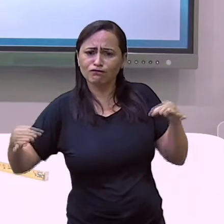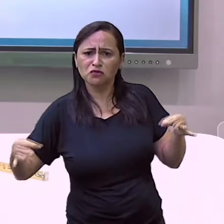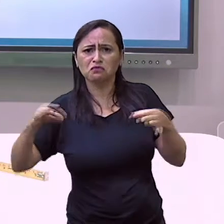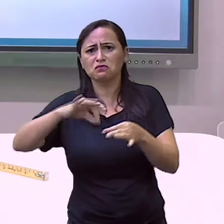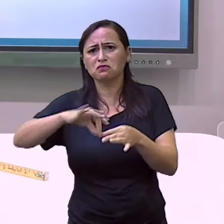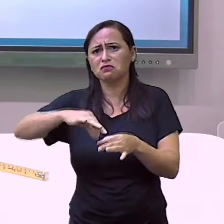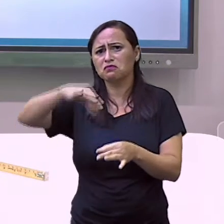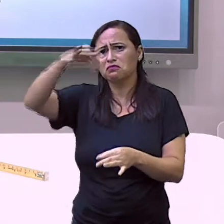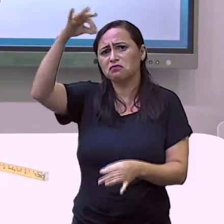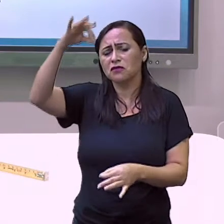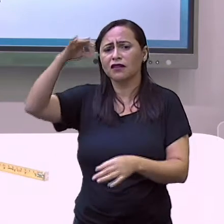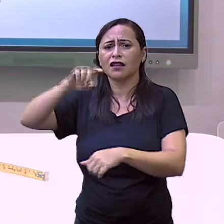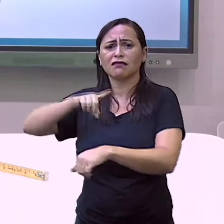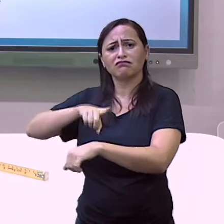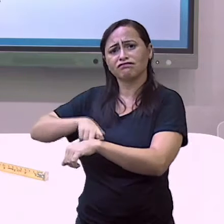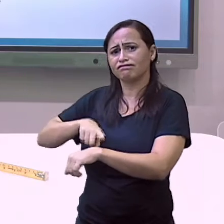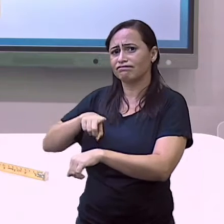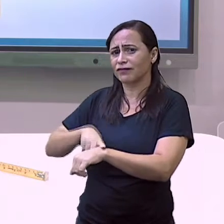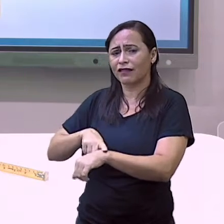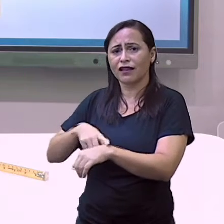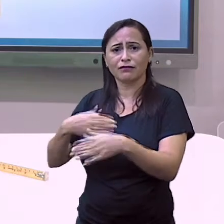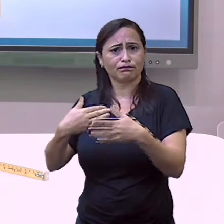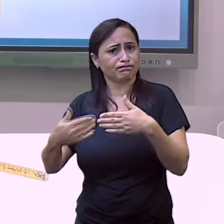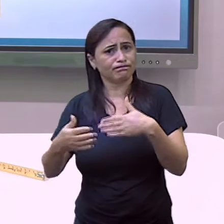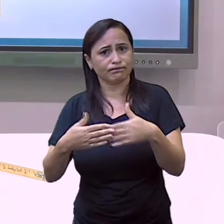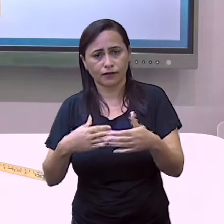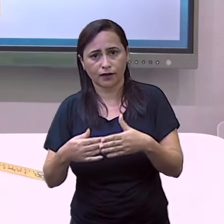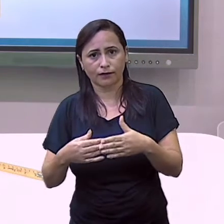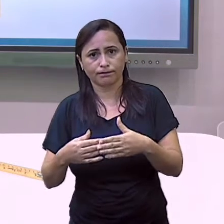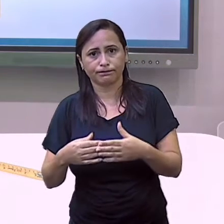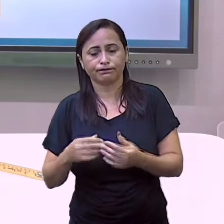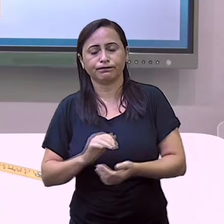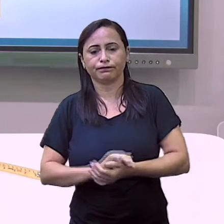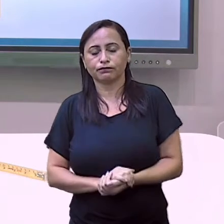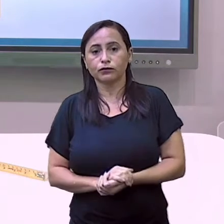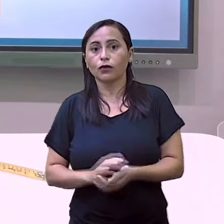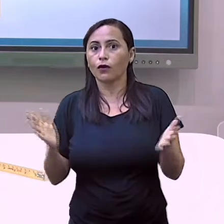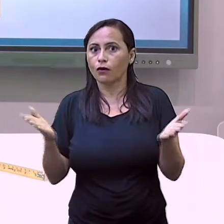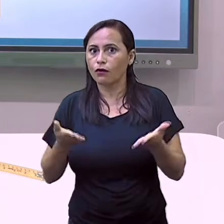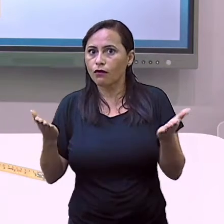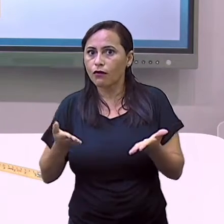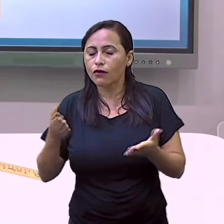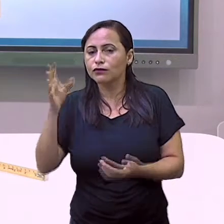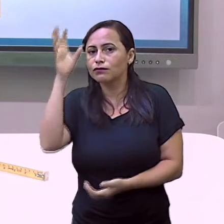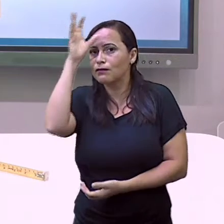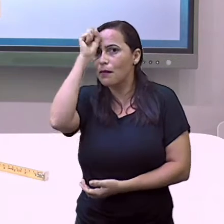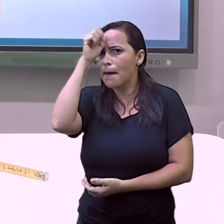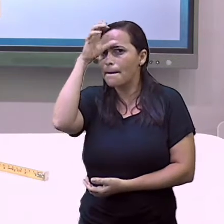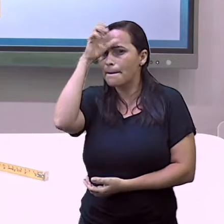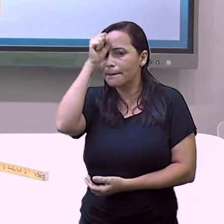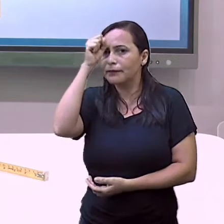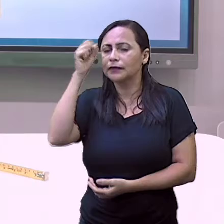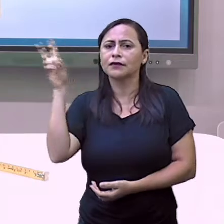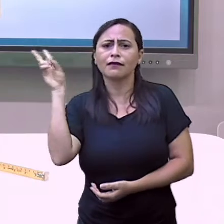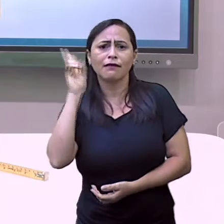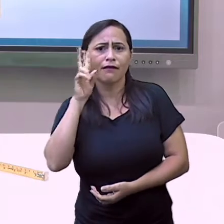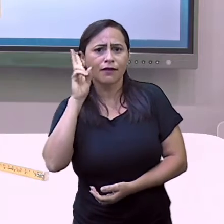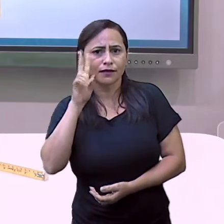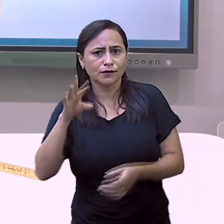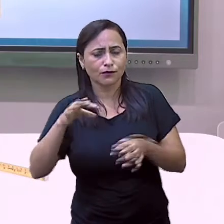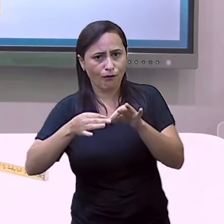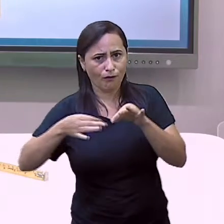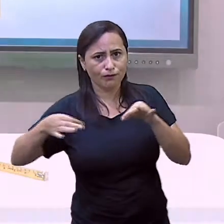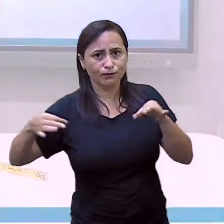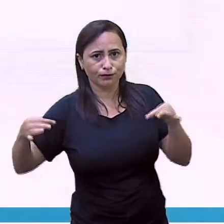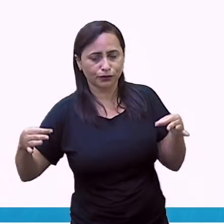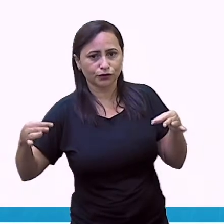de tempo. E hoje, nós vamos um pouco estudar aqui sobre a história dessas medidas.